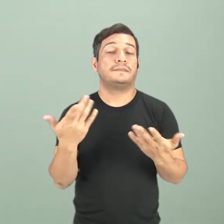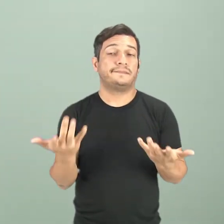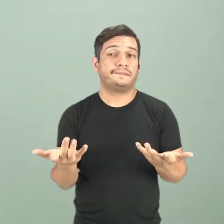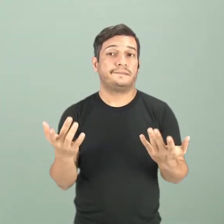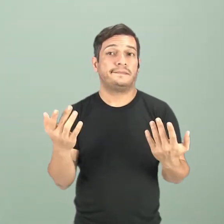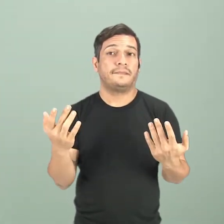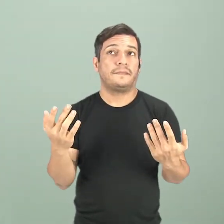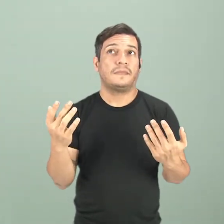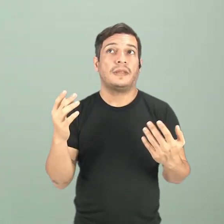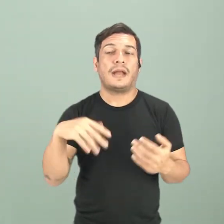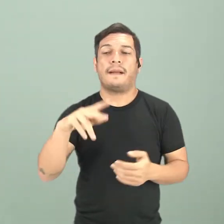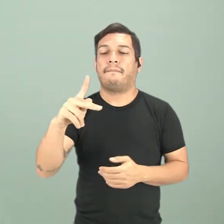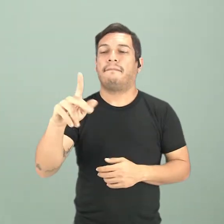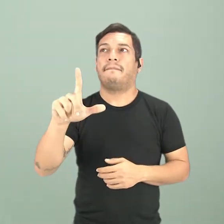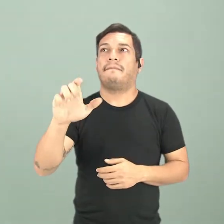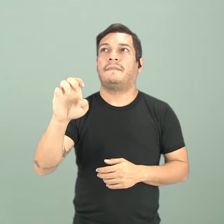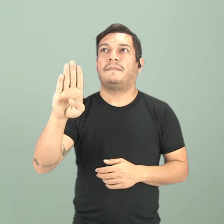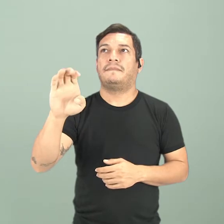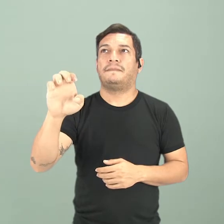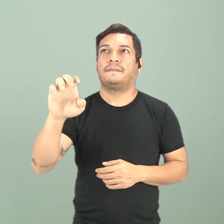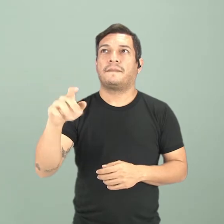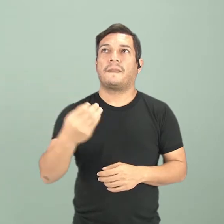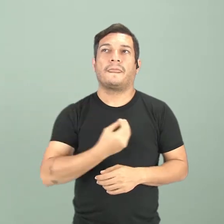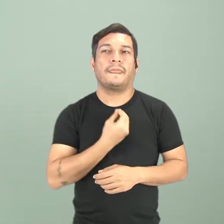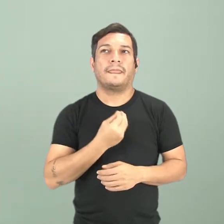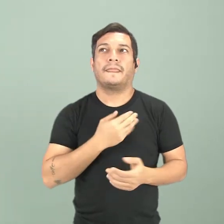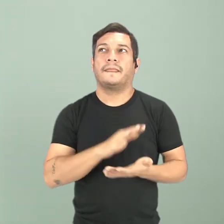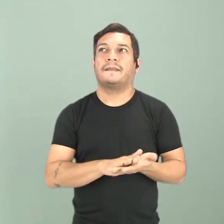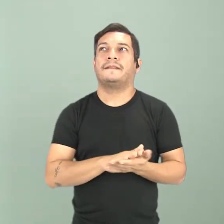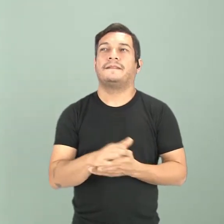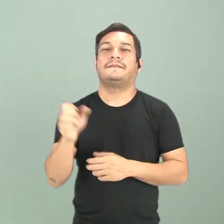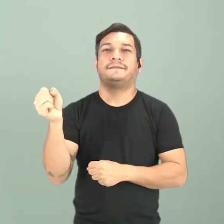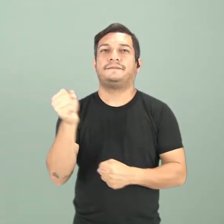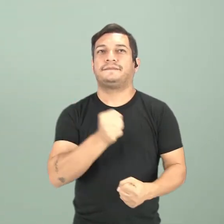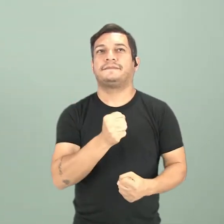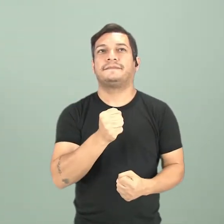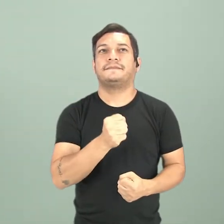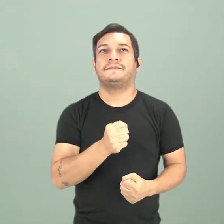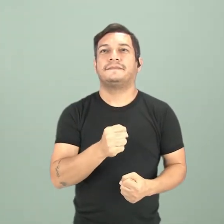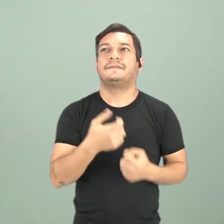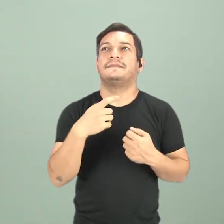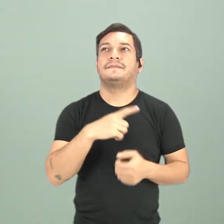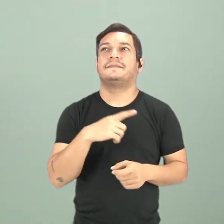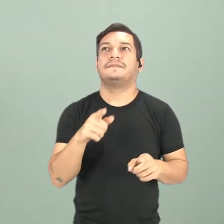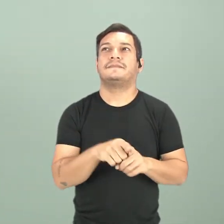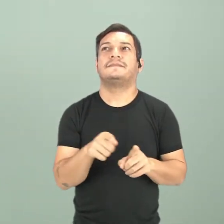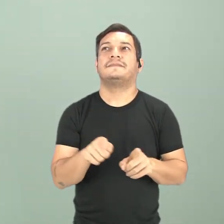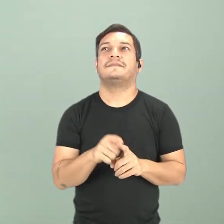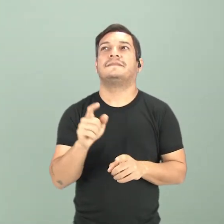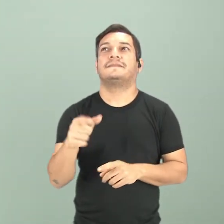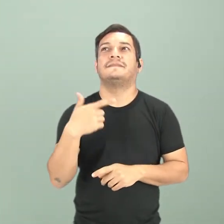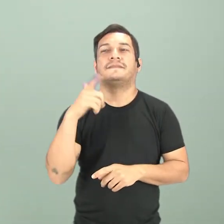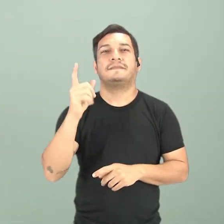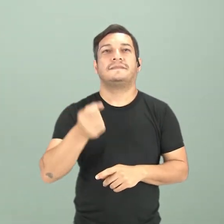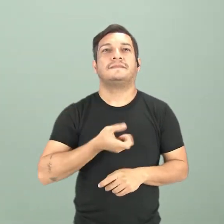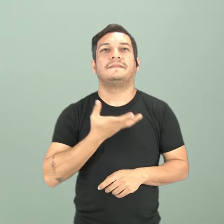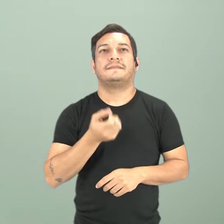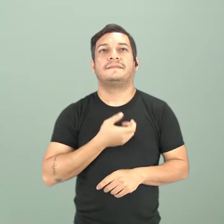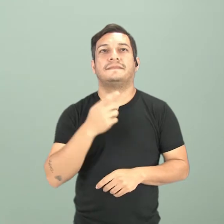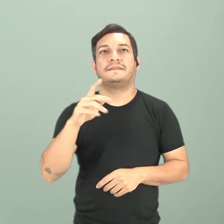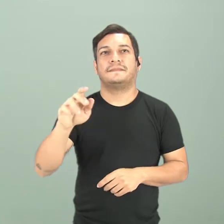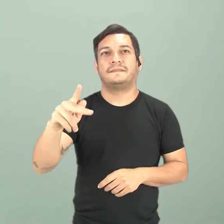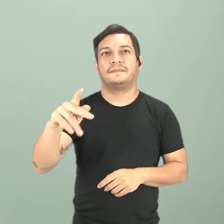plebe não participava do poder. Então, agora nós temos aí também outra expressão grega, tá política, e